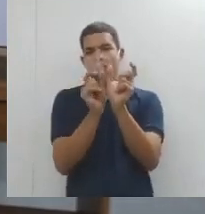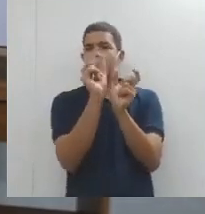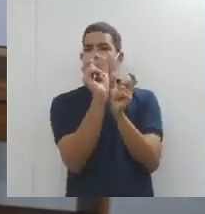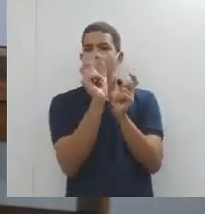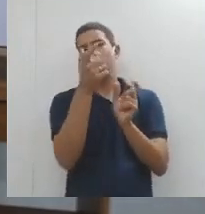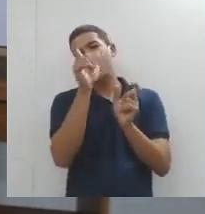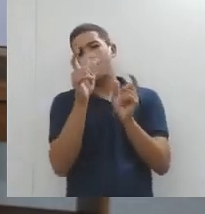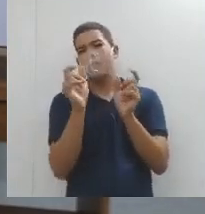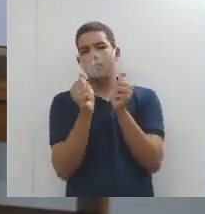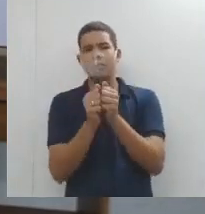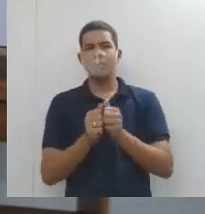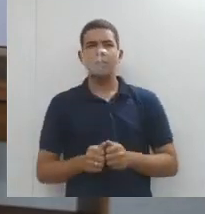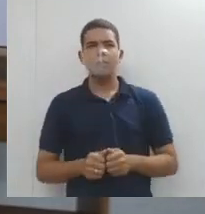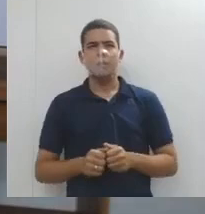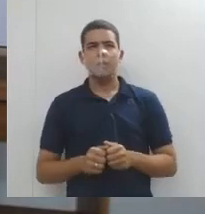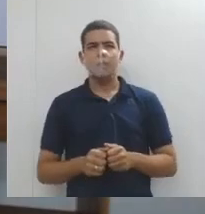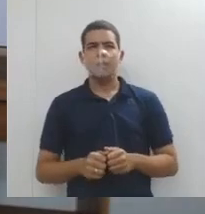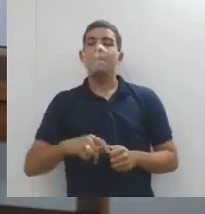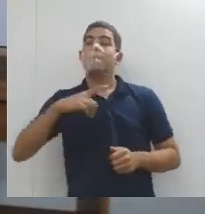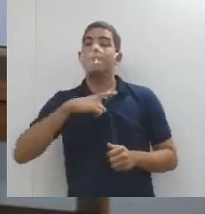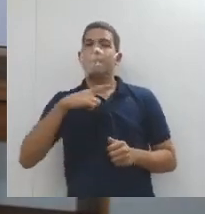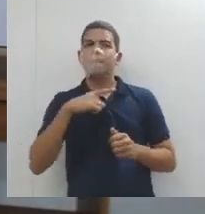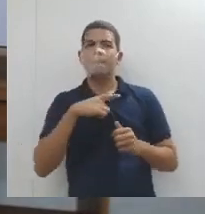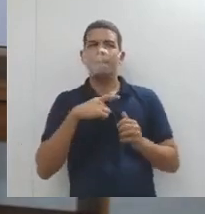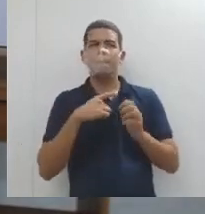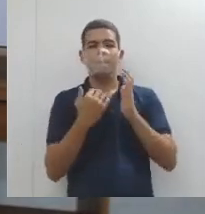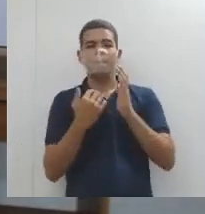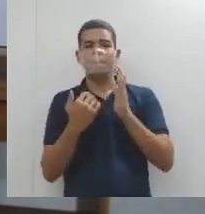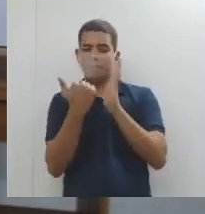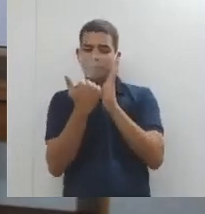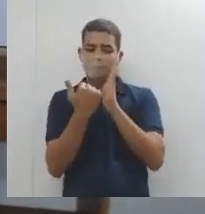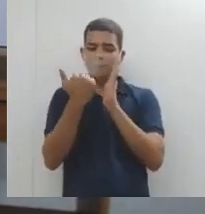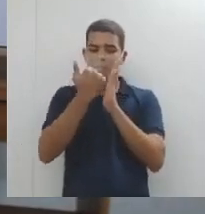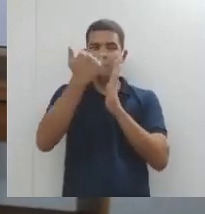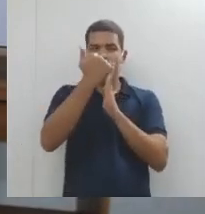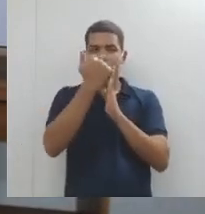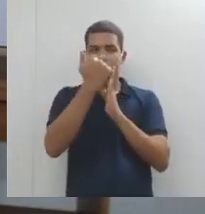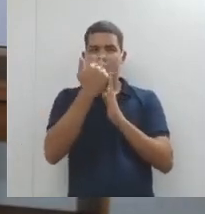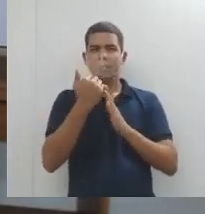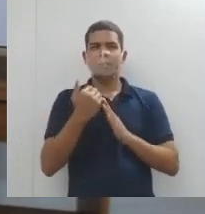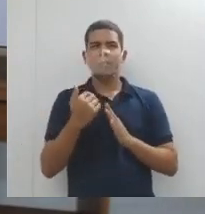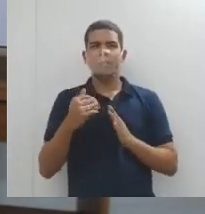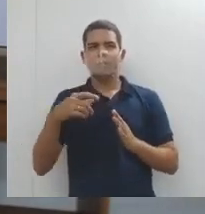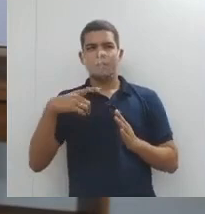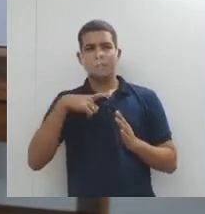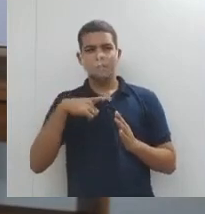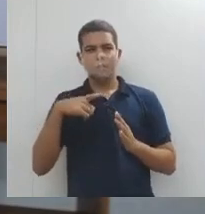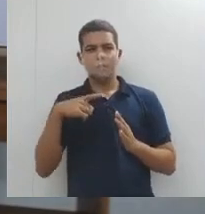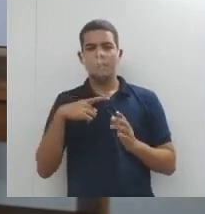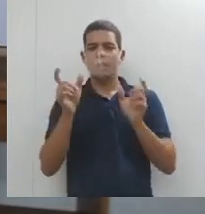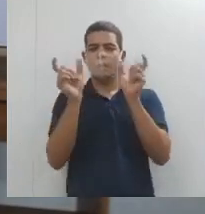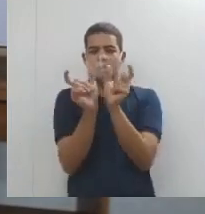direto, transitivo indireto. Agora, existe o verbo que precisa dos dois, um complemento